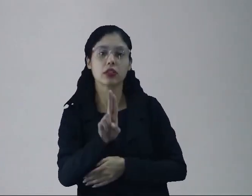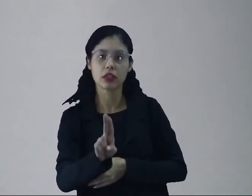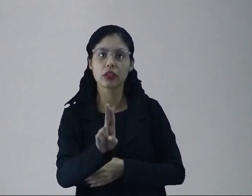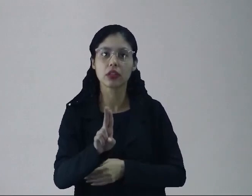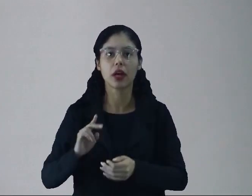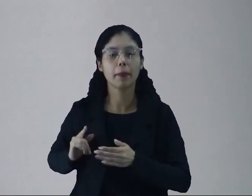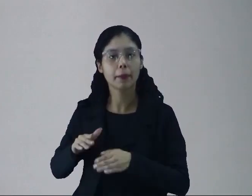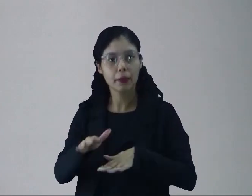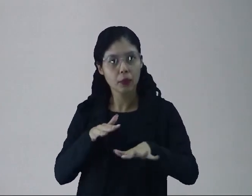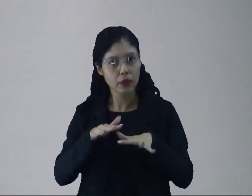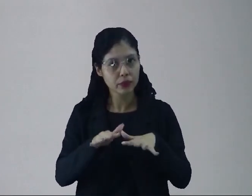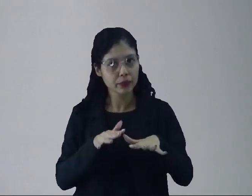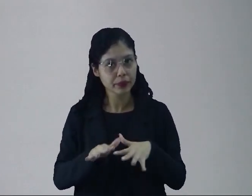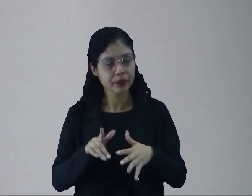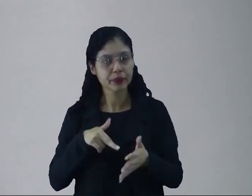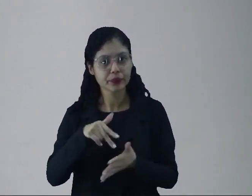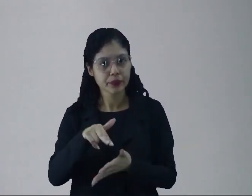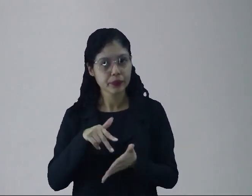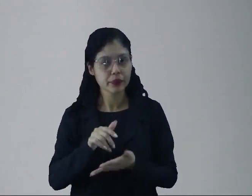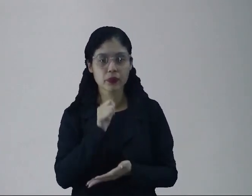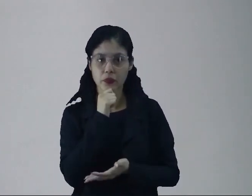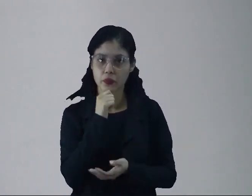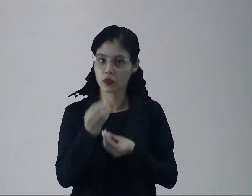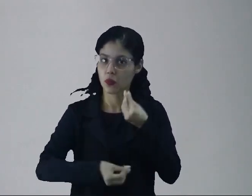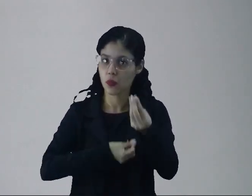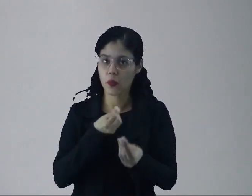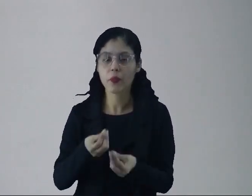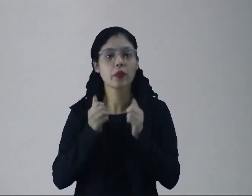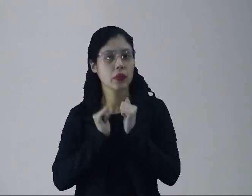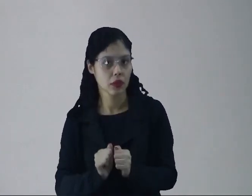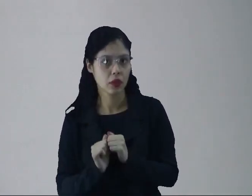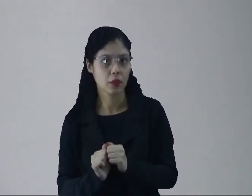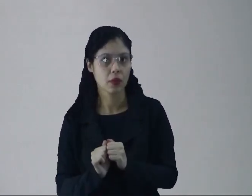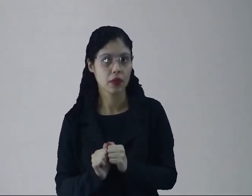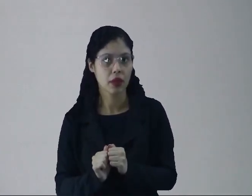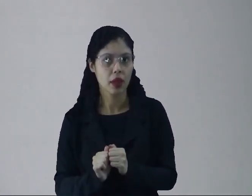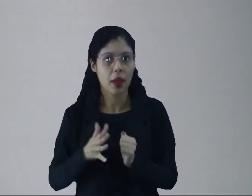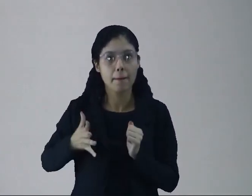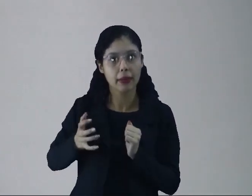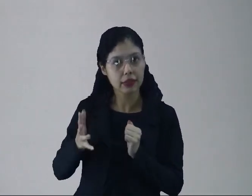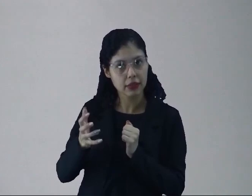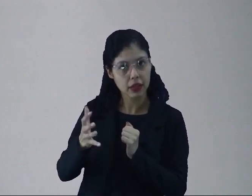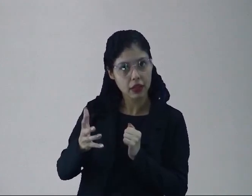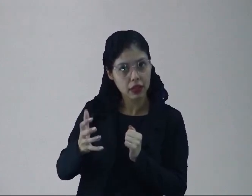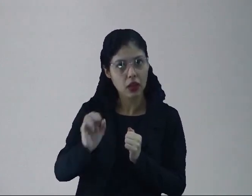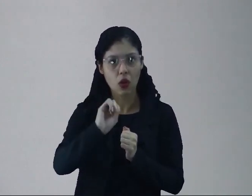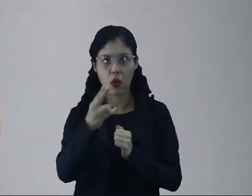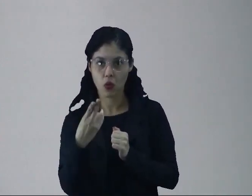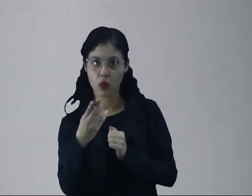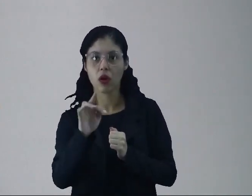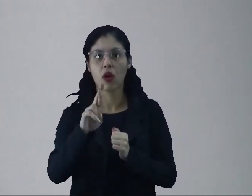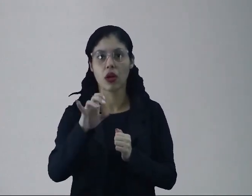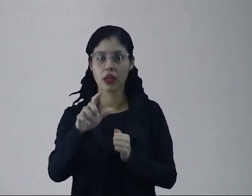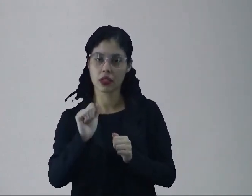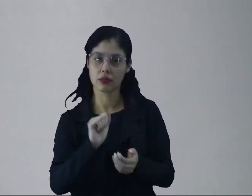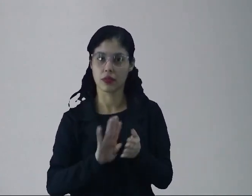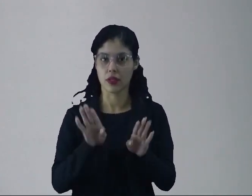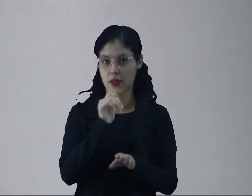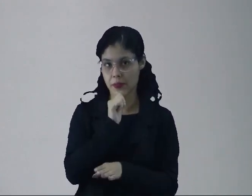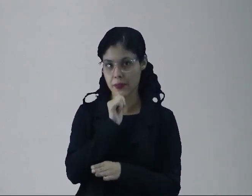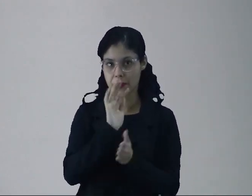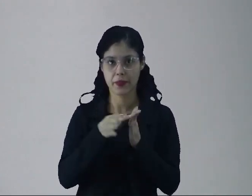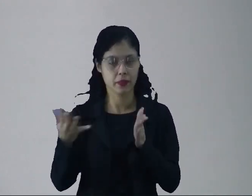para locomoção. E esses organismos, como eu disse, eles podem ser parasitas ou eles podem ser organismos que vão desempenhar